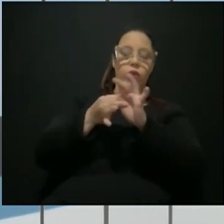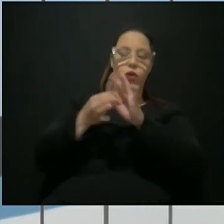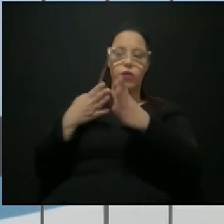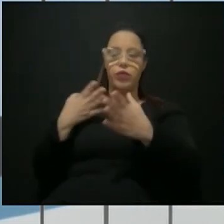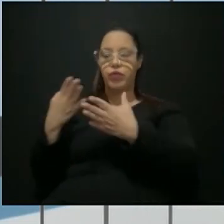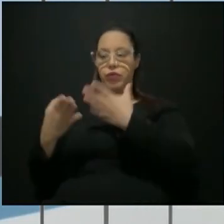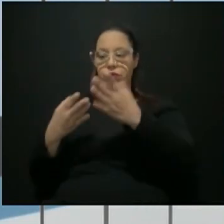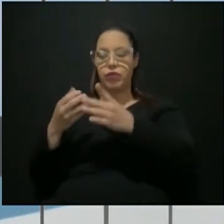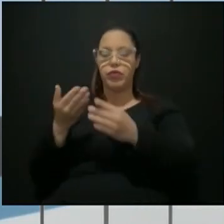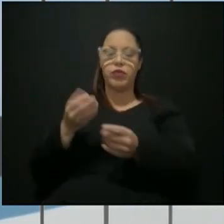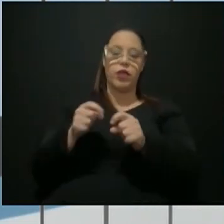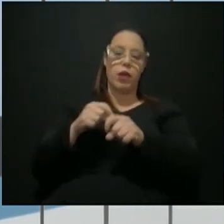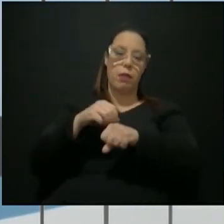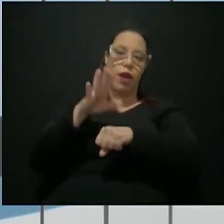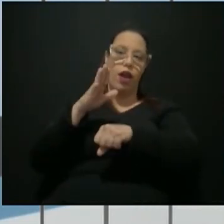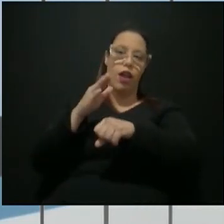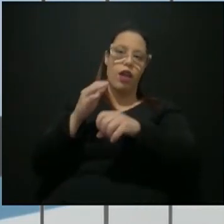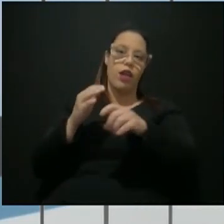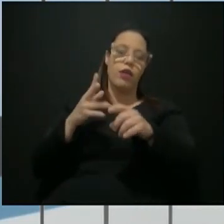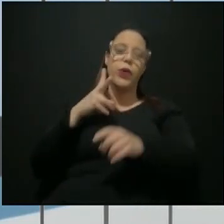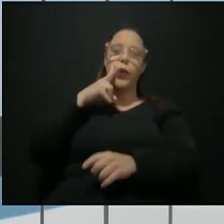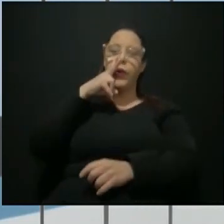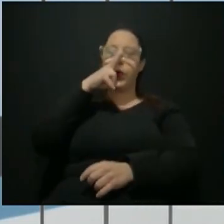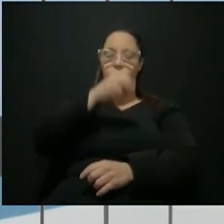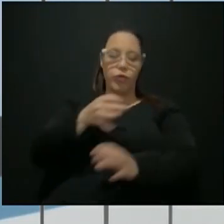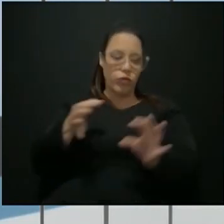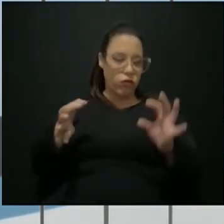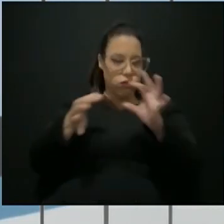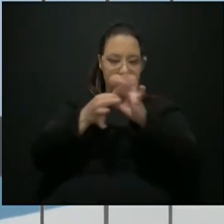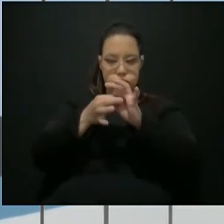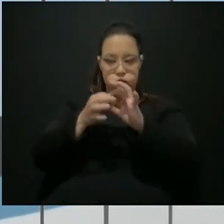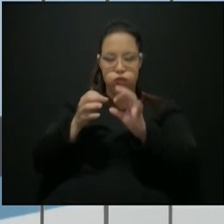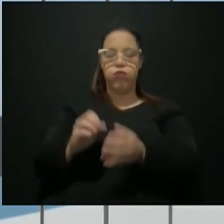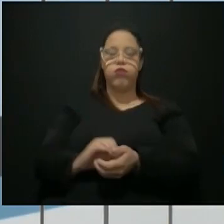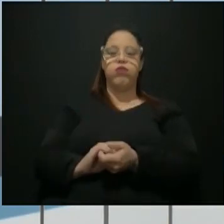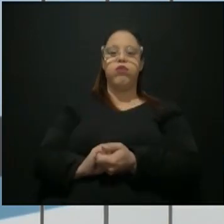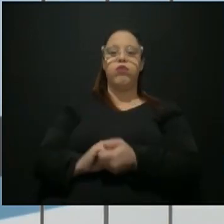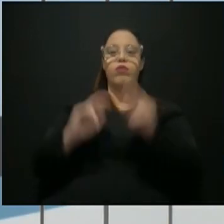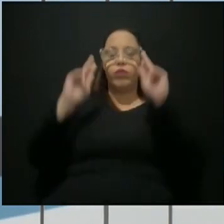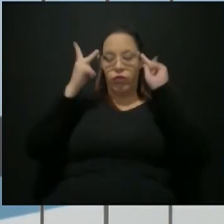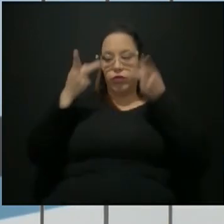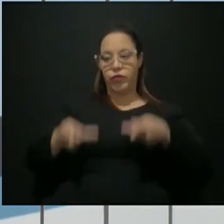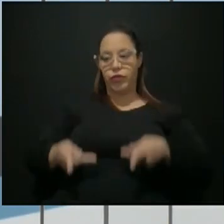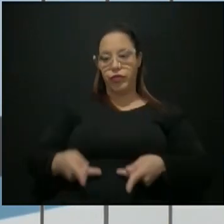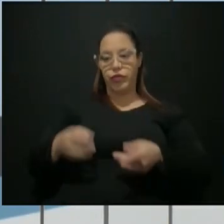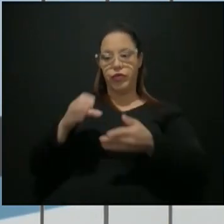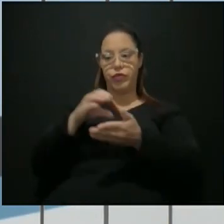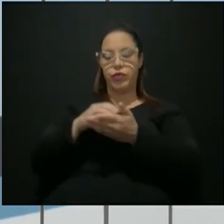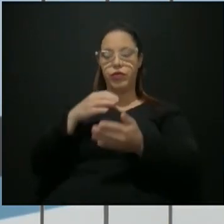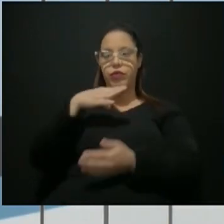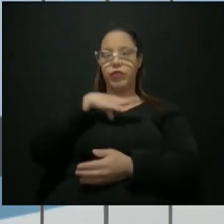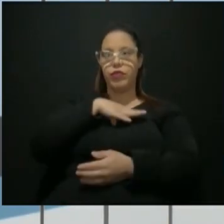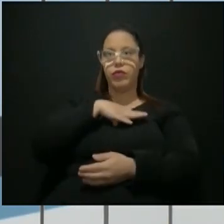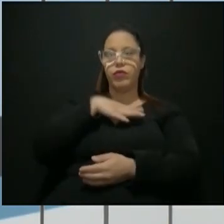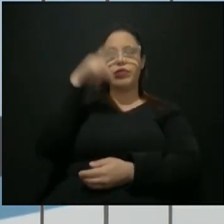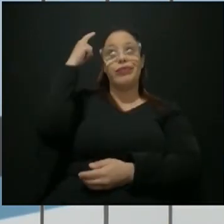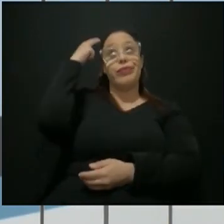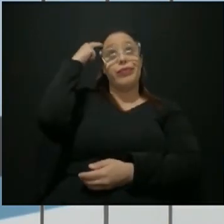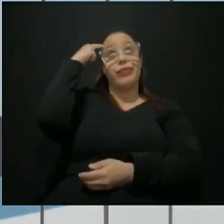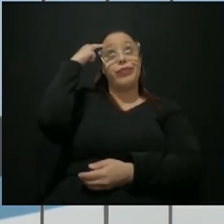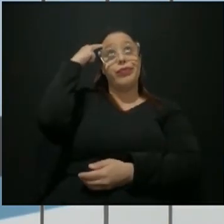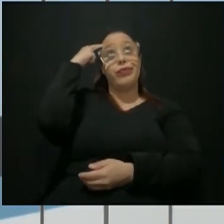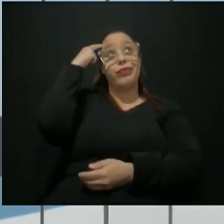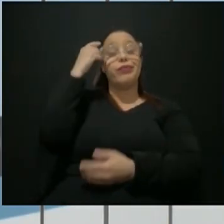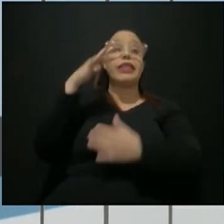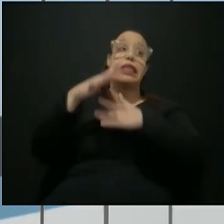mais amizades, mais fortalecimento de vínculos comunitários. E aí a cidade precisa também pensar o seu planejamento urbanístico para